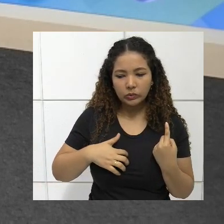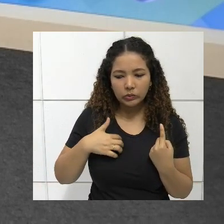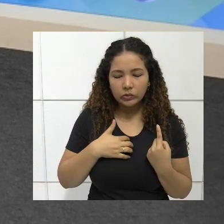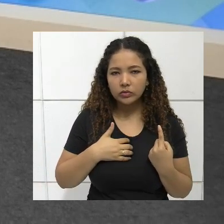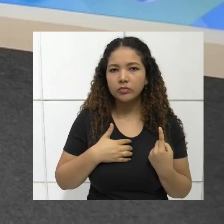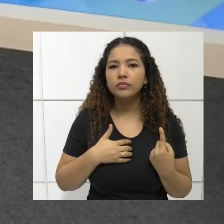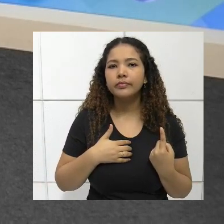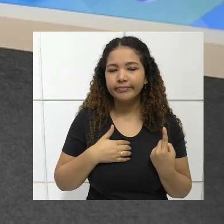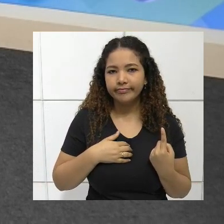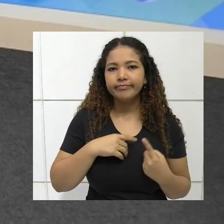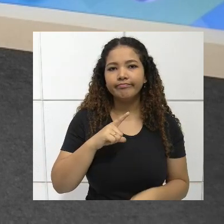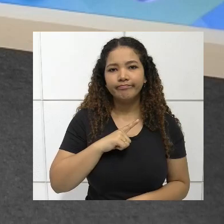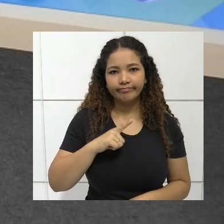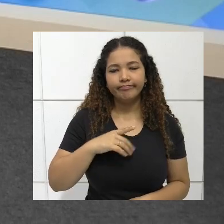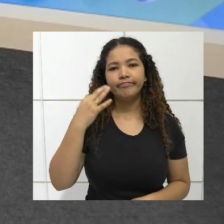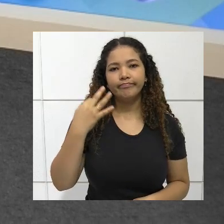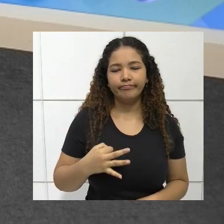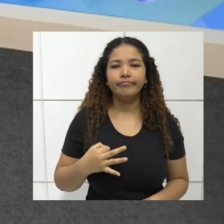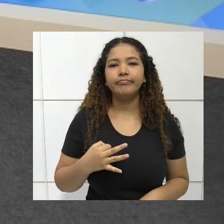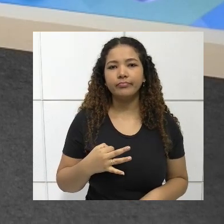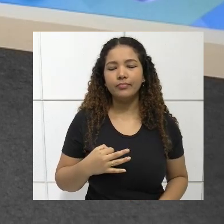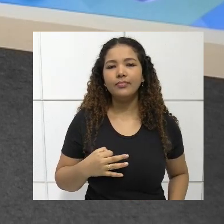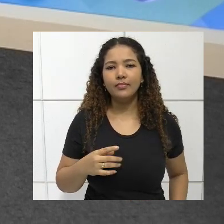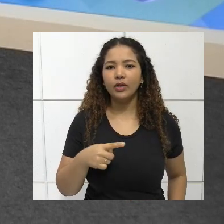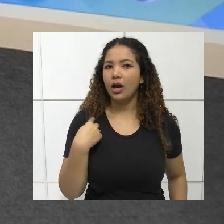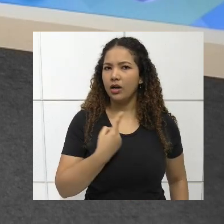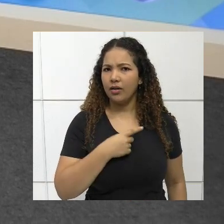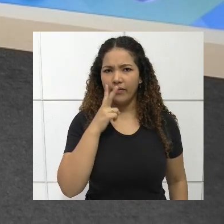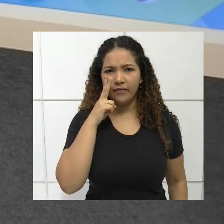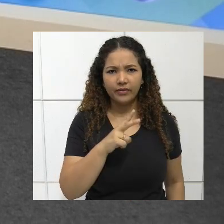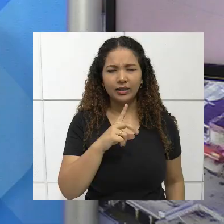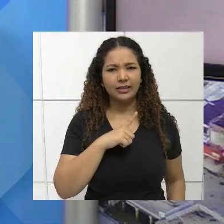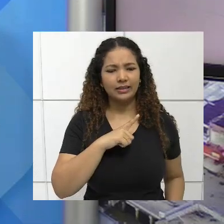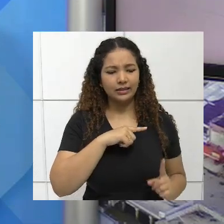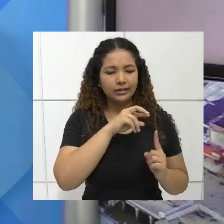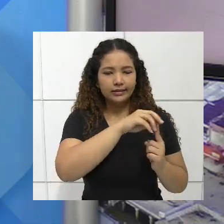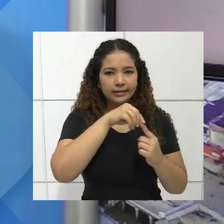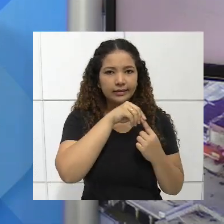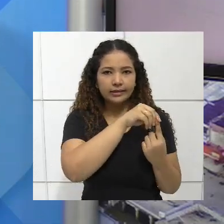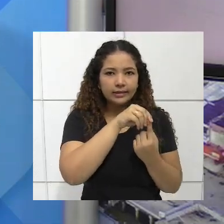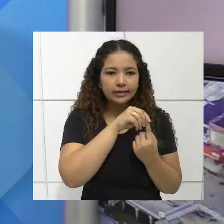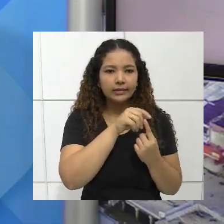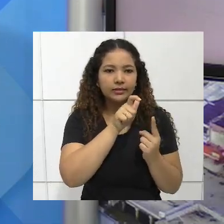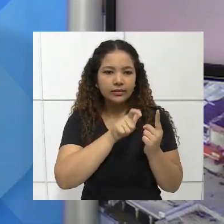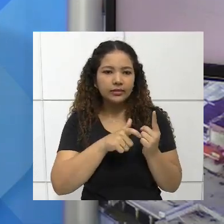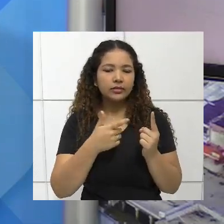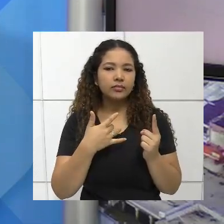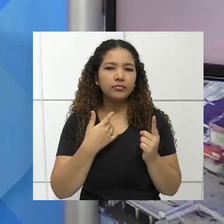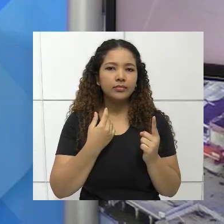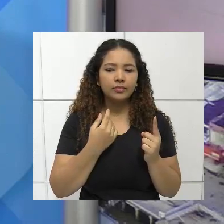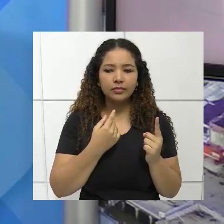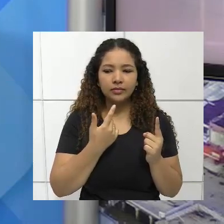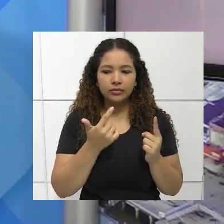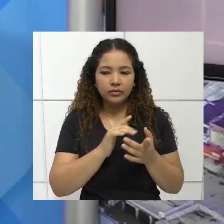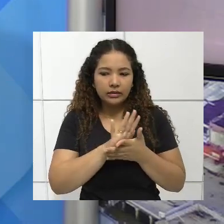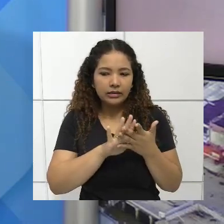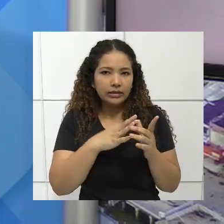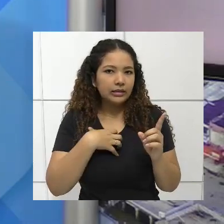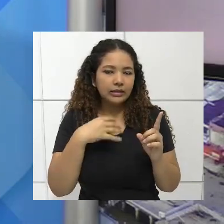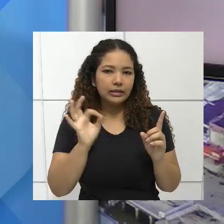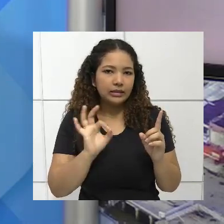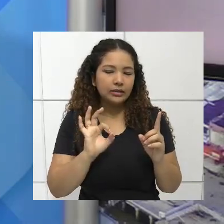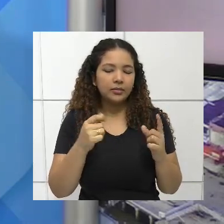né? Exatamente, né? Enquanto a gente vê que está ali isoladinho, quietinho, apático, é quando a gente tem que